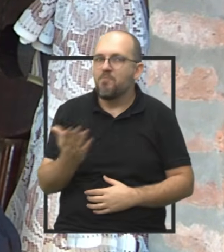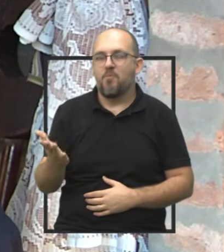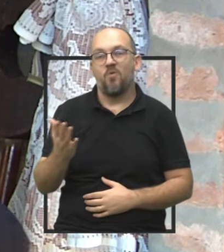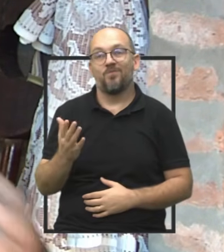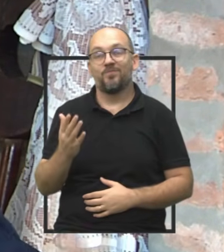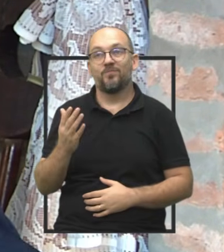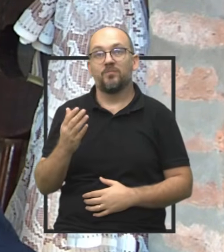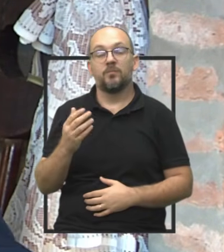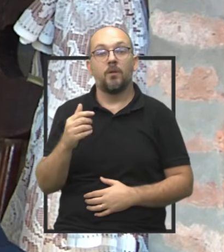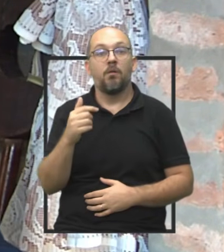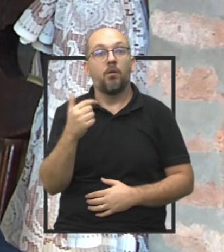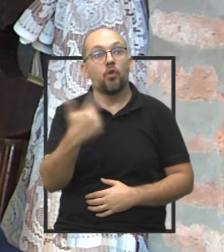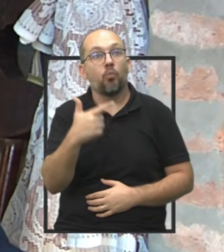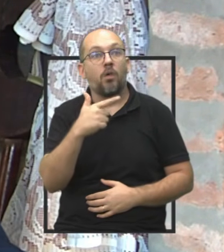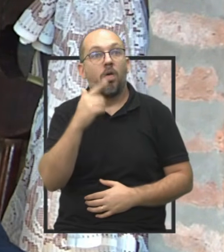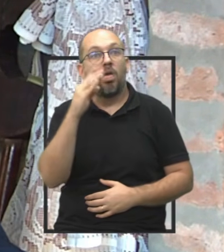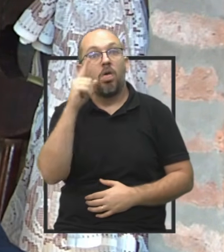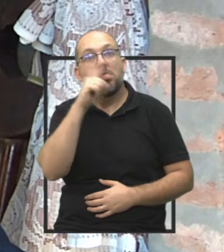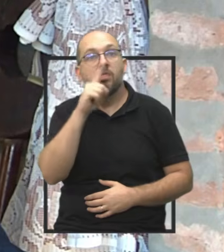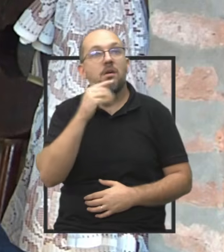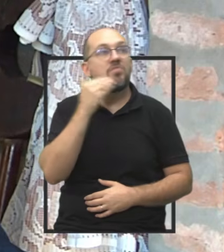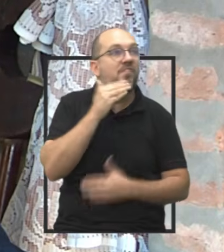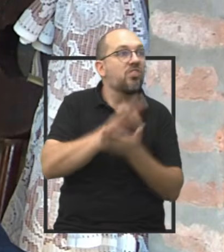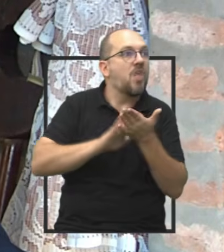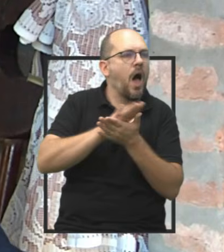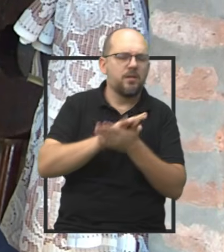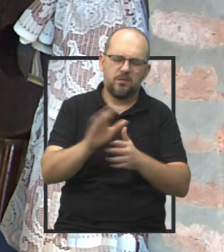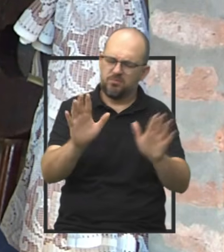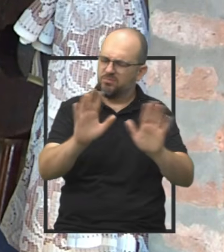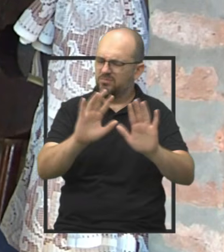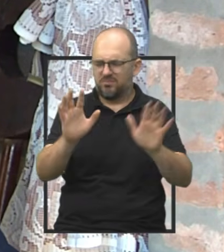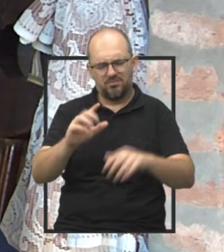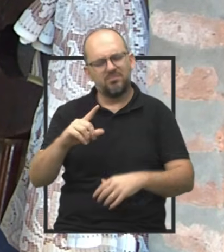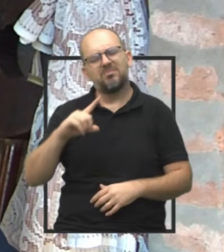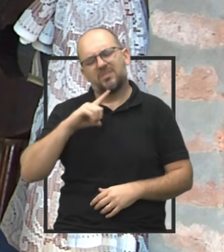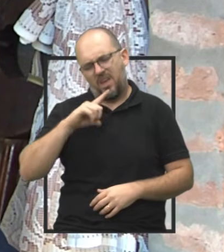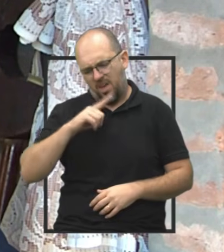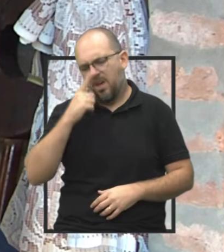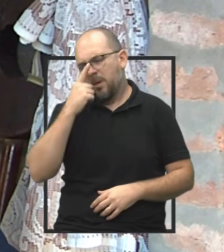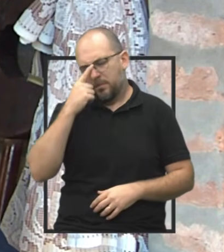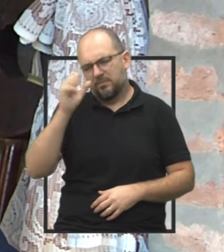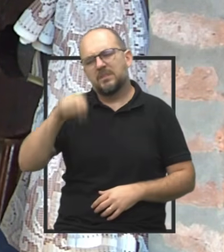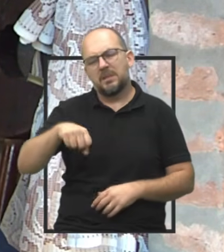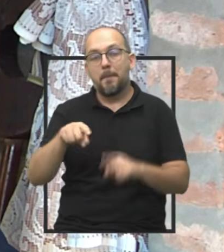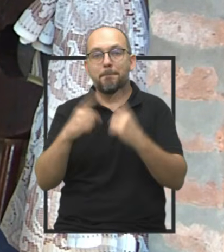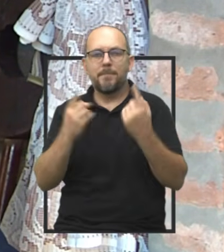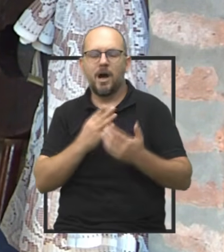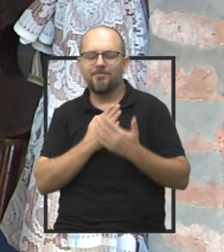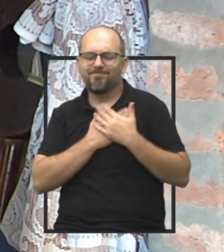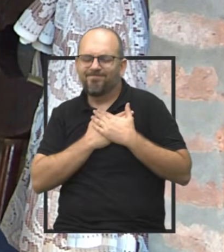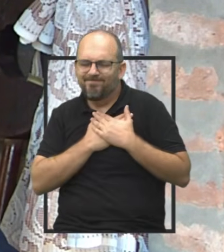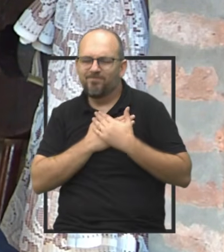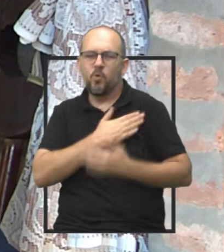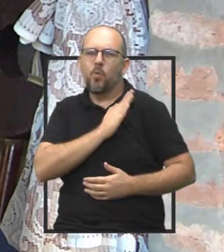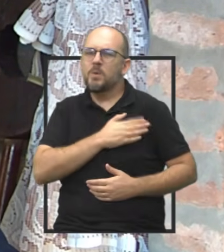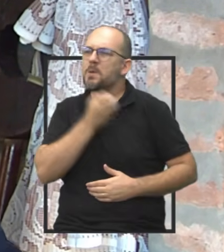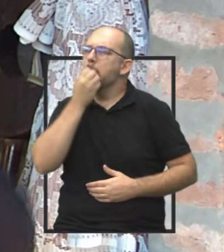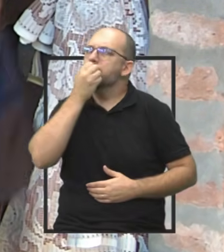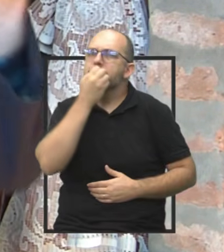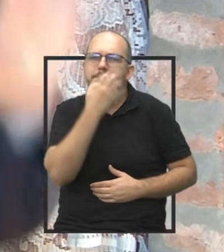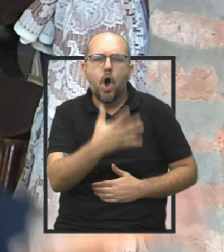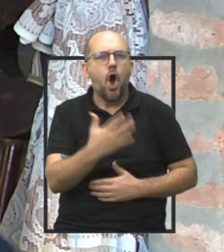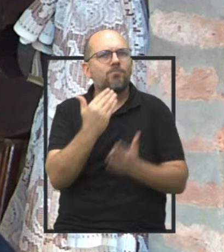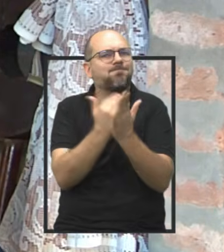testemunha. Não é que ele não tivesse defeito, claro, mas ele era boníssimo,